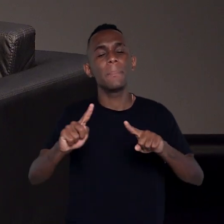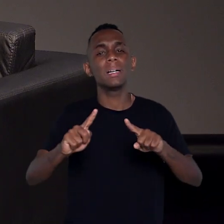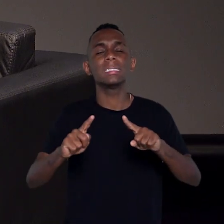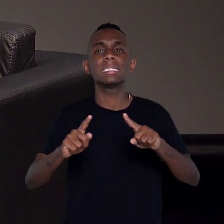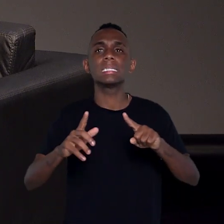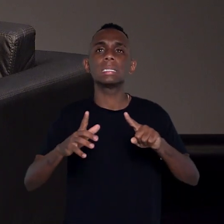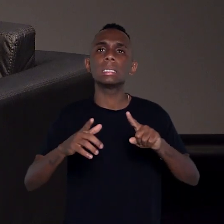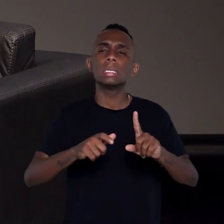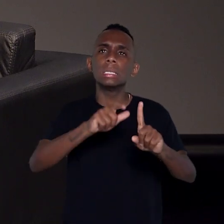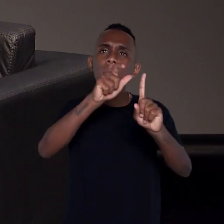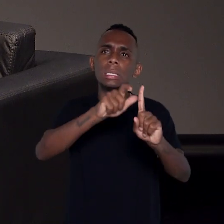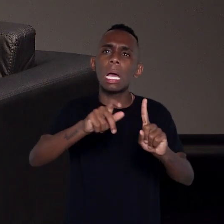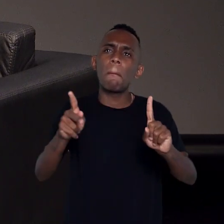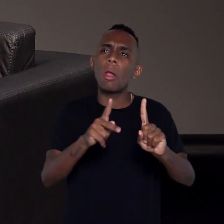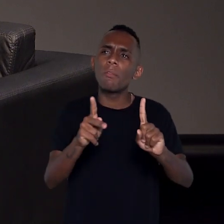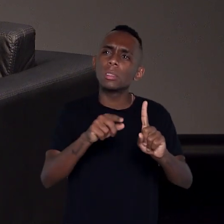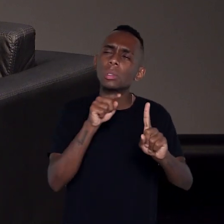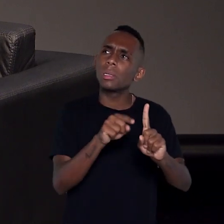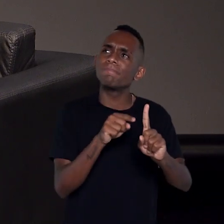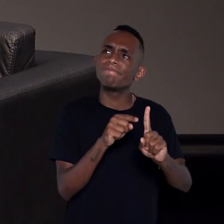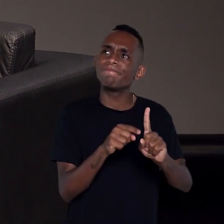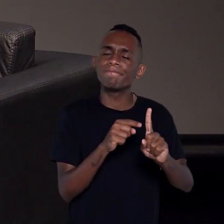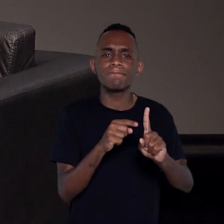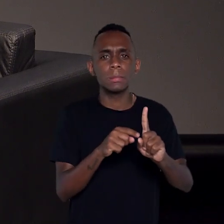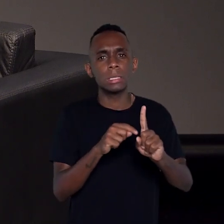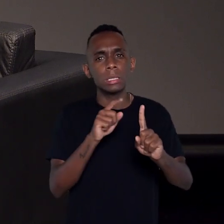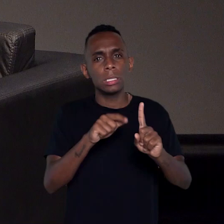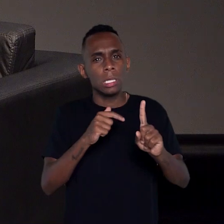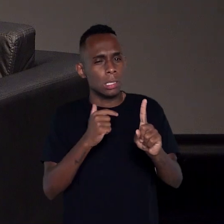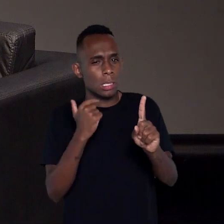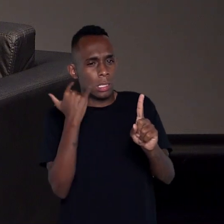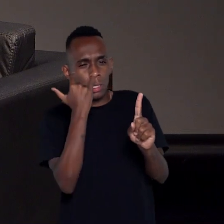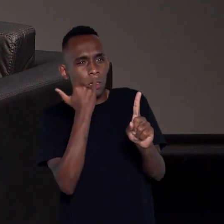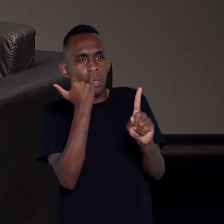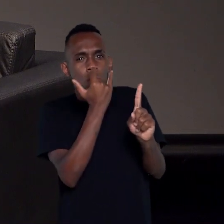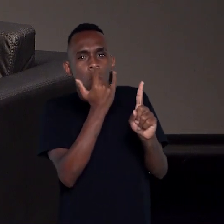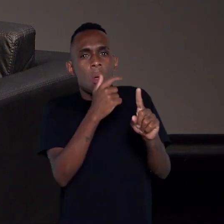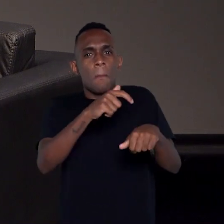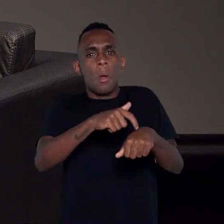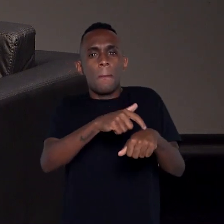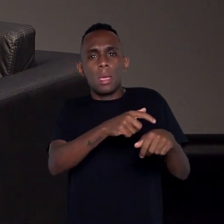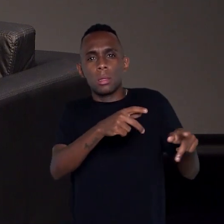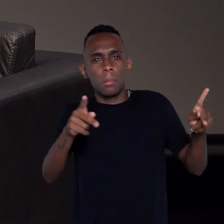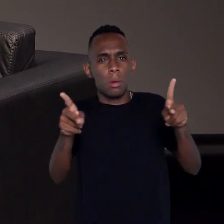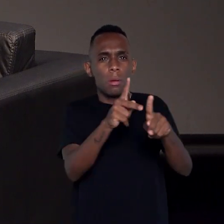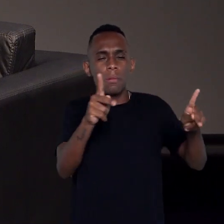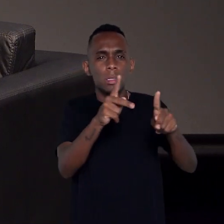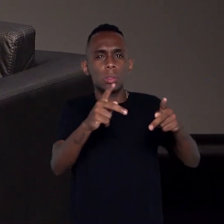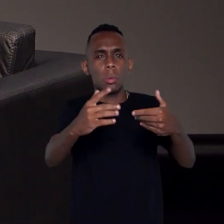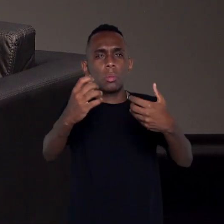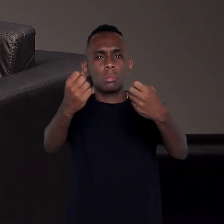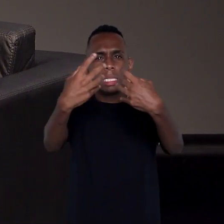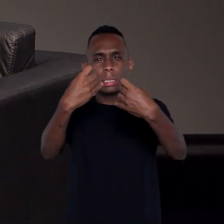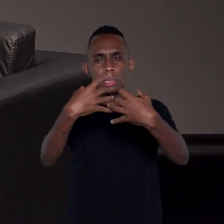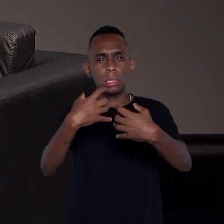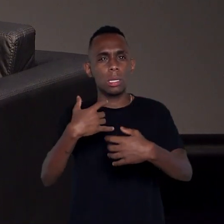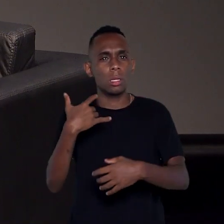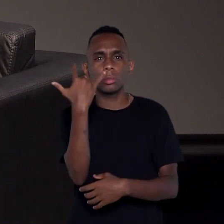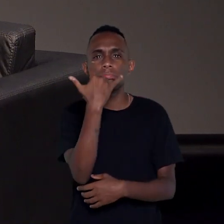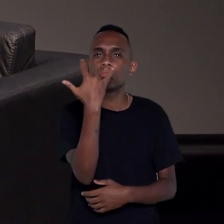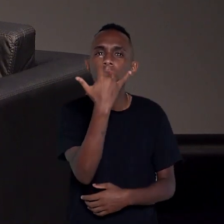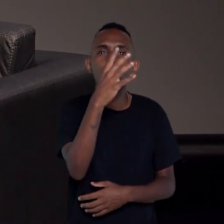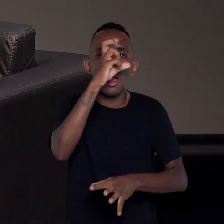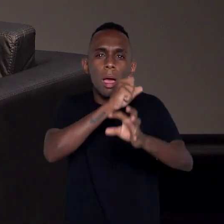mas ela era uma pessoa, aqueles professores magnéticos, né, que quando dão uma aula fazem aquilo que